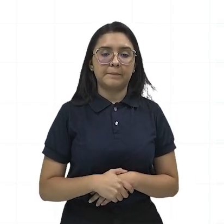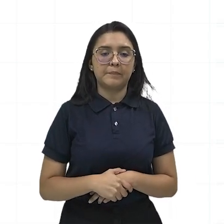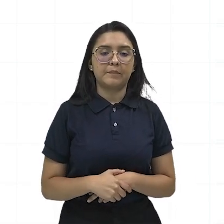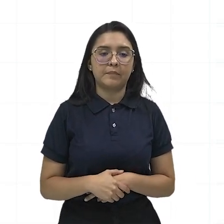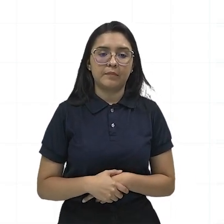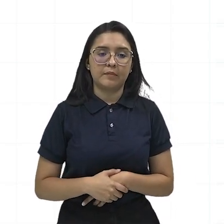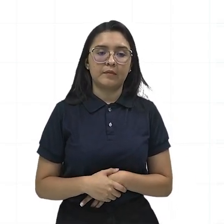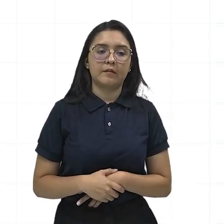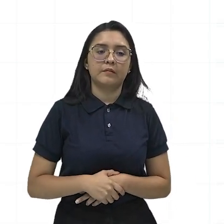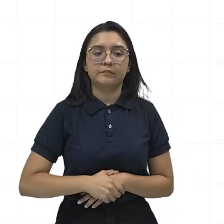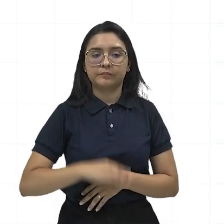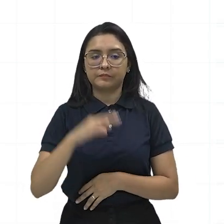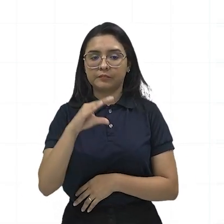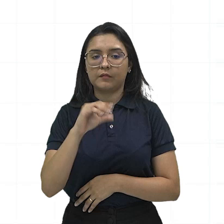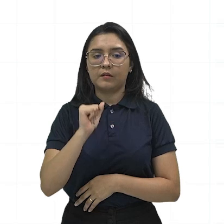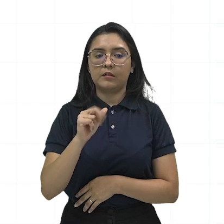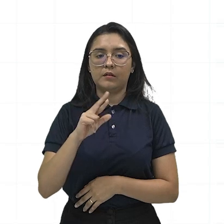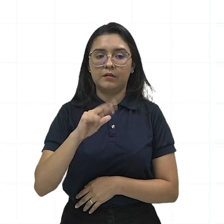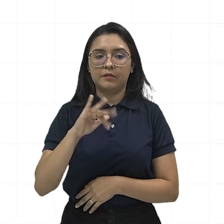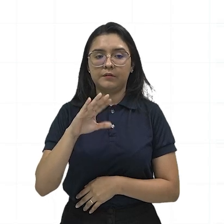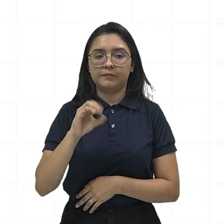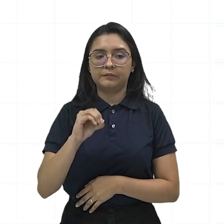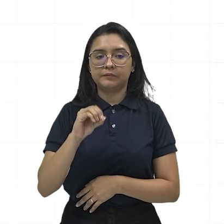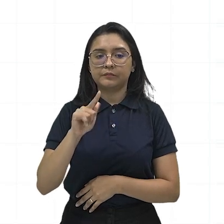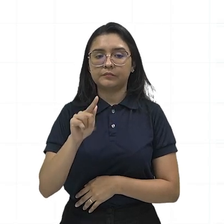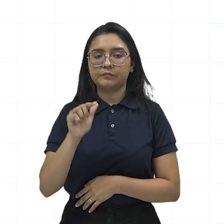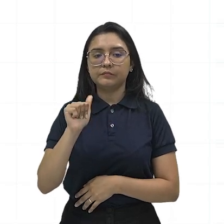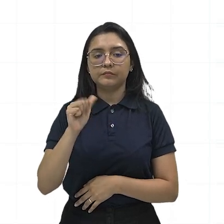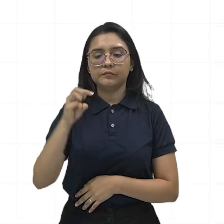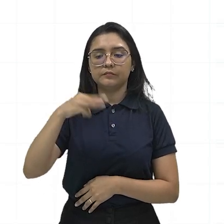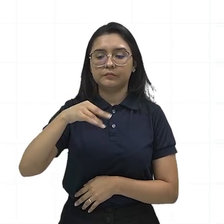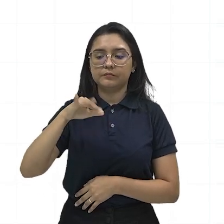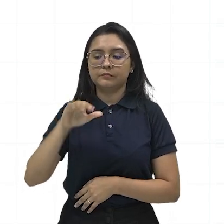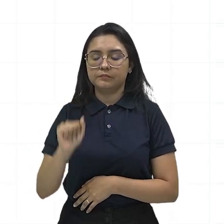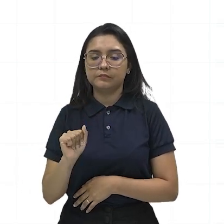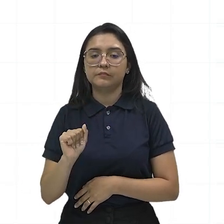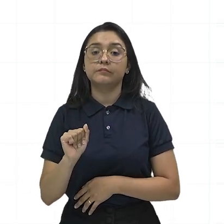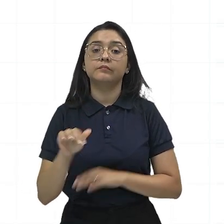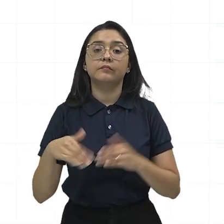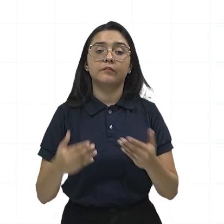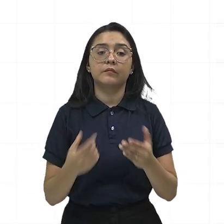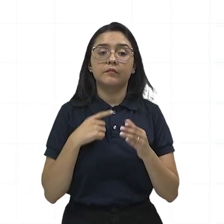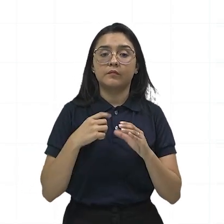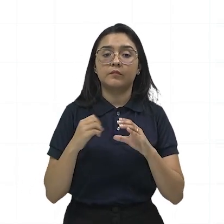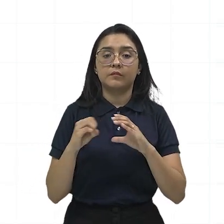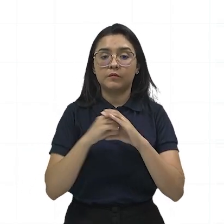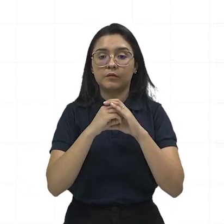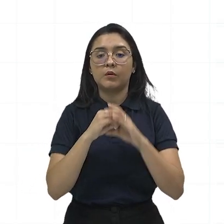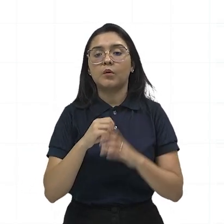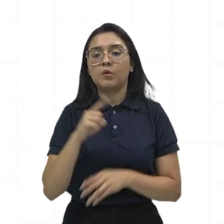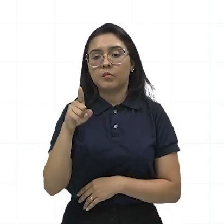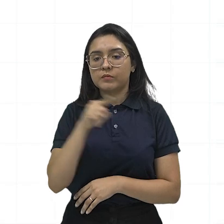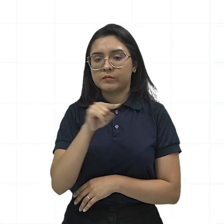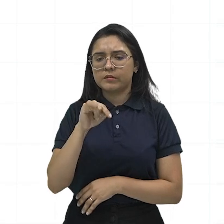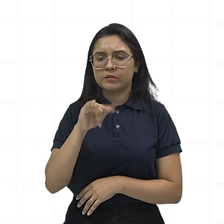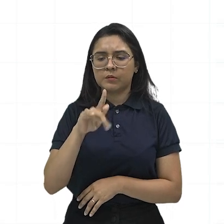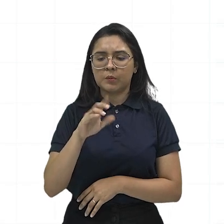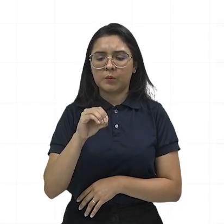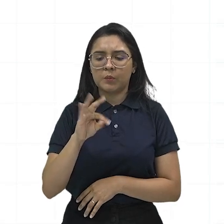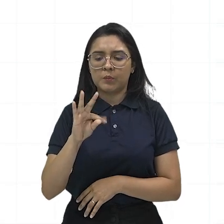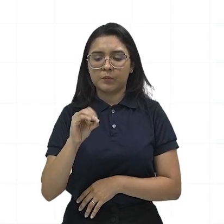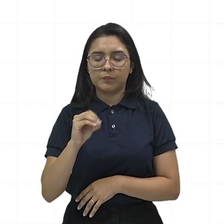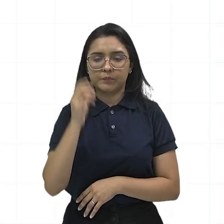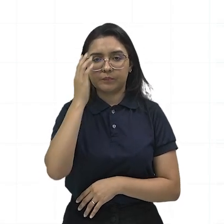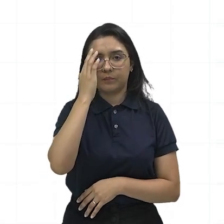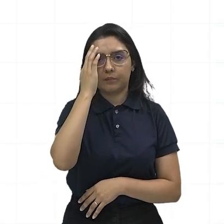Processo chamado de cariogamia. Nesse momento, origina-se o ovo ou zigoto, né, que é a primeira